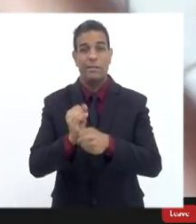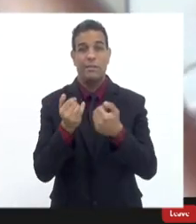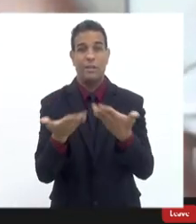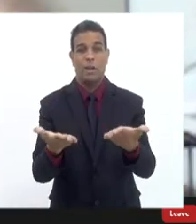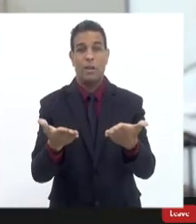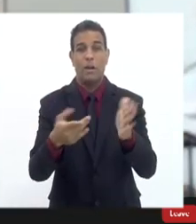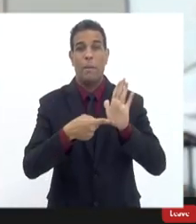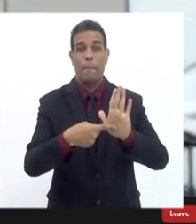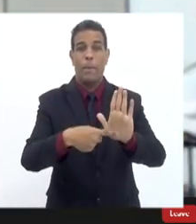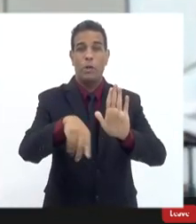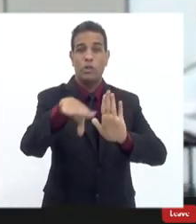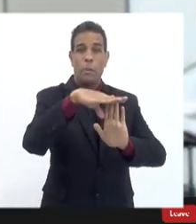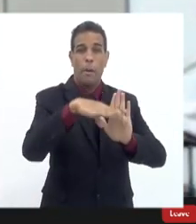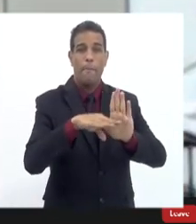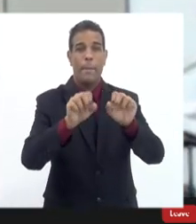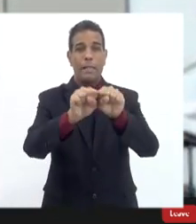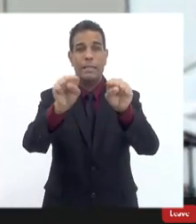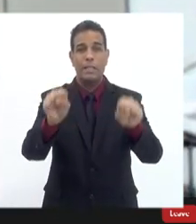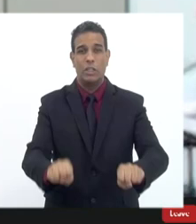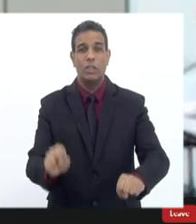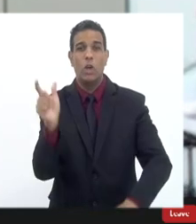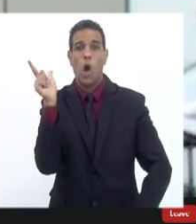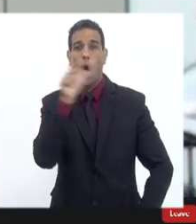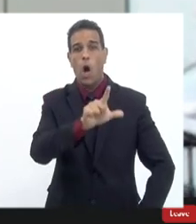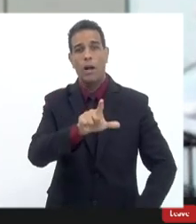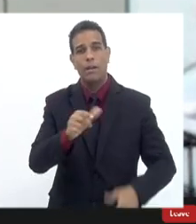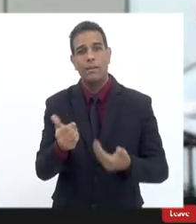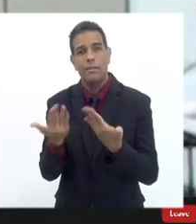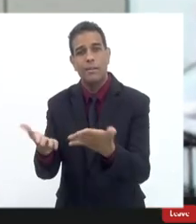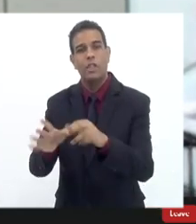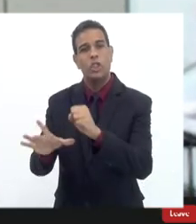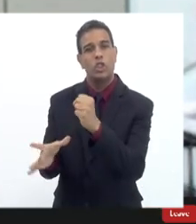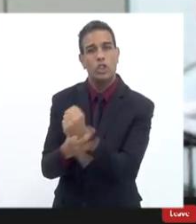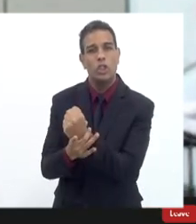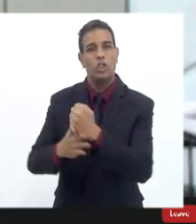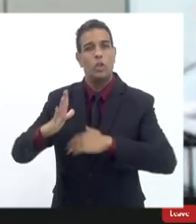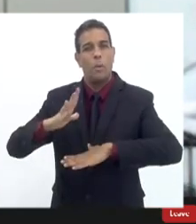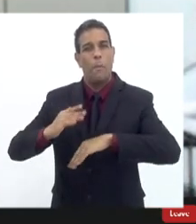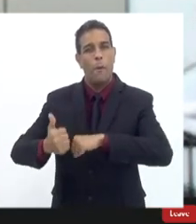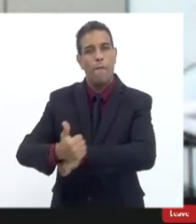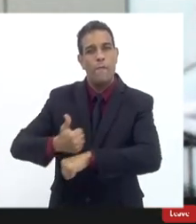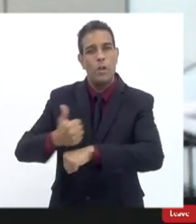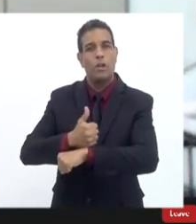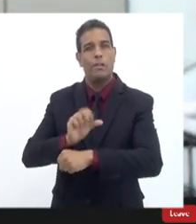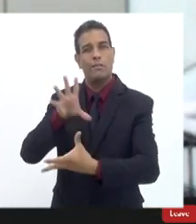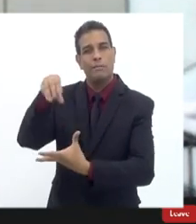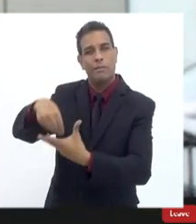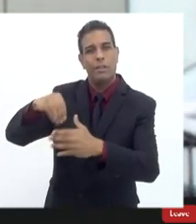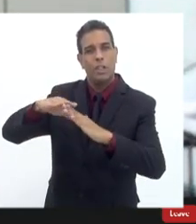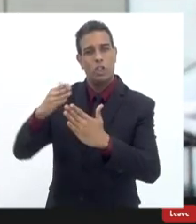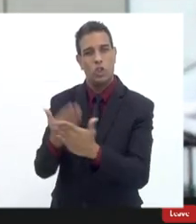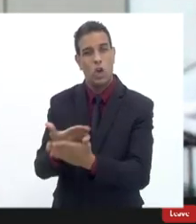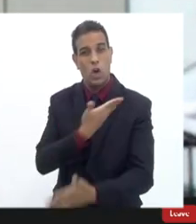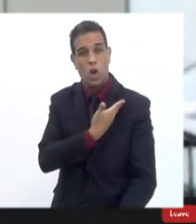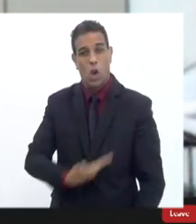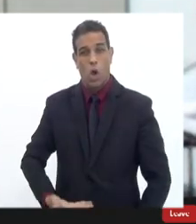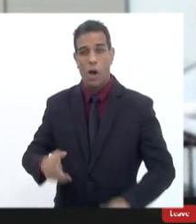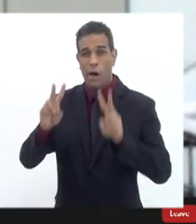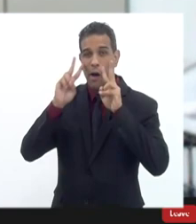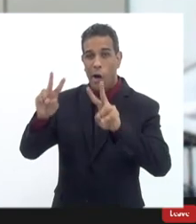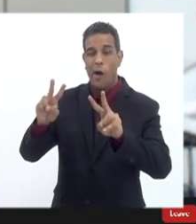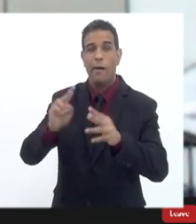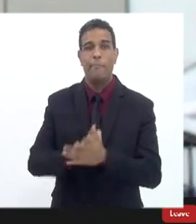mais planejado e organizado para garantir um acesso maior de profissionais e estudantes, mas a gente viu que, mesmo assim, mais